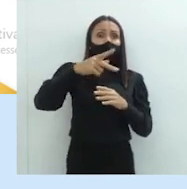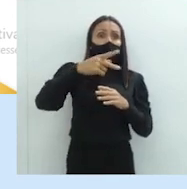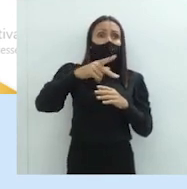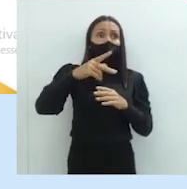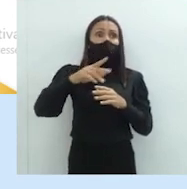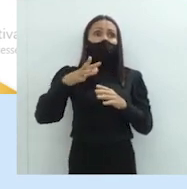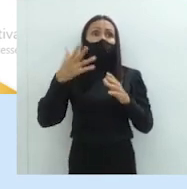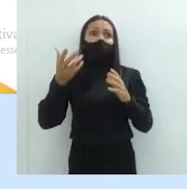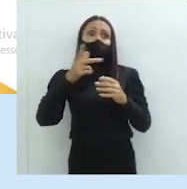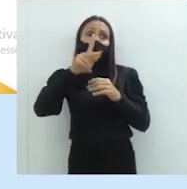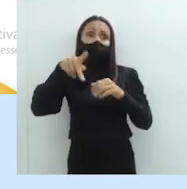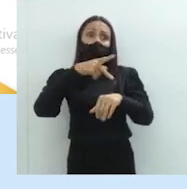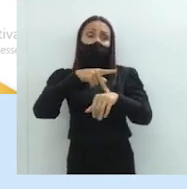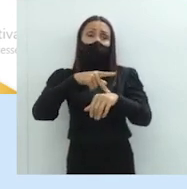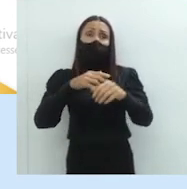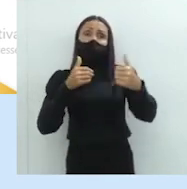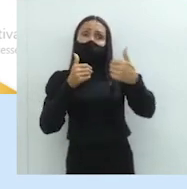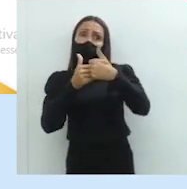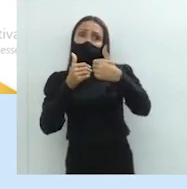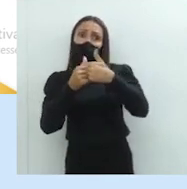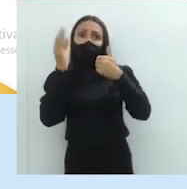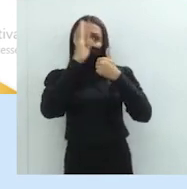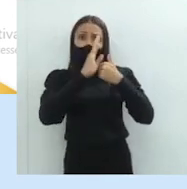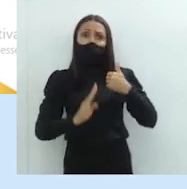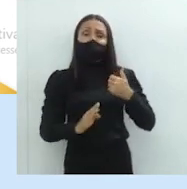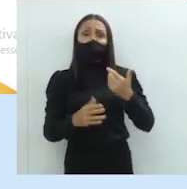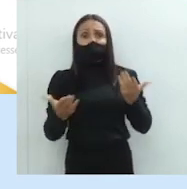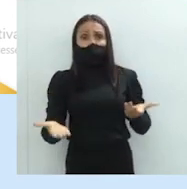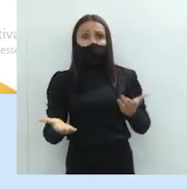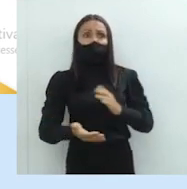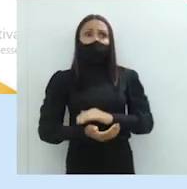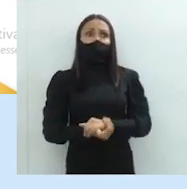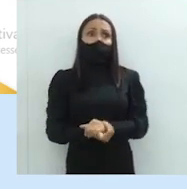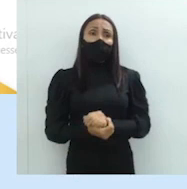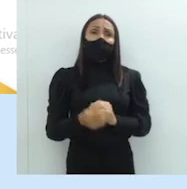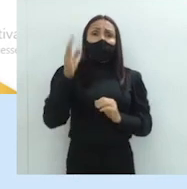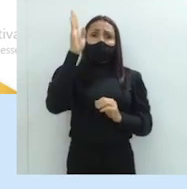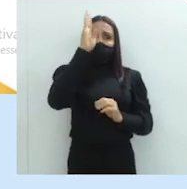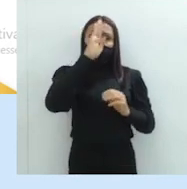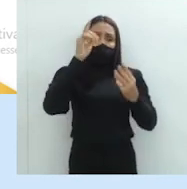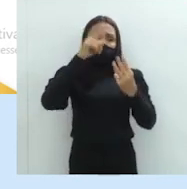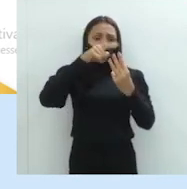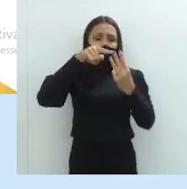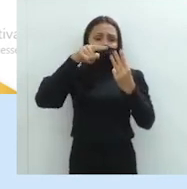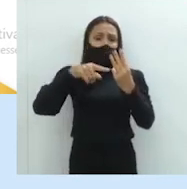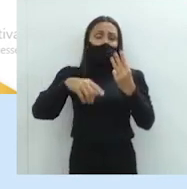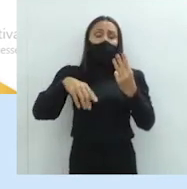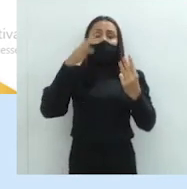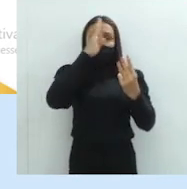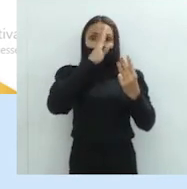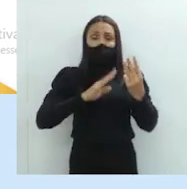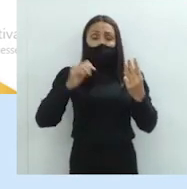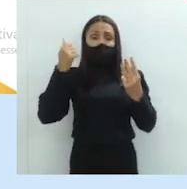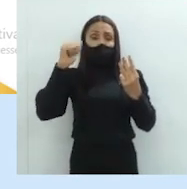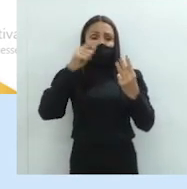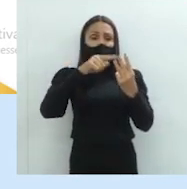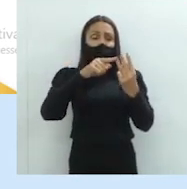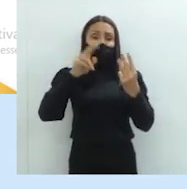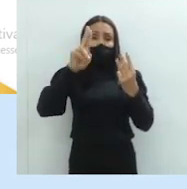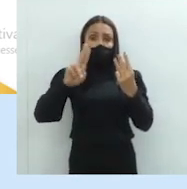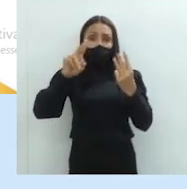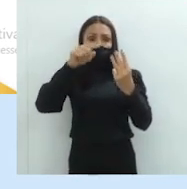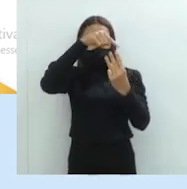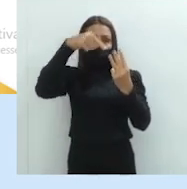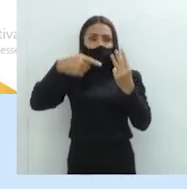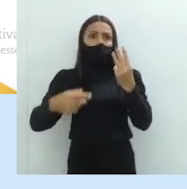Brasil. Sendo assim, o Brasil, a Argentina e o Uruguai, representados